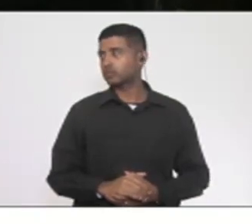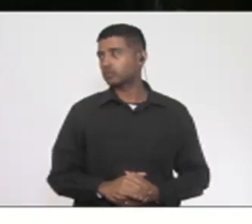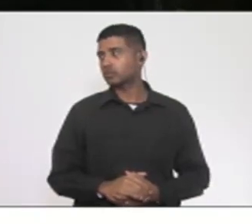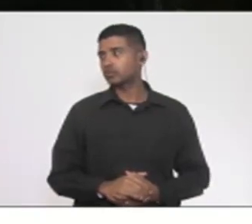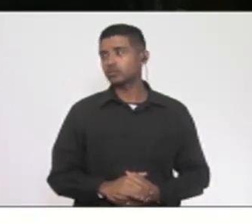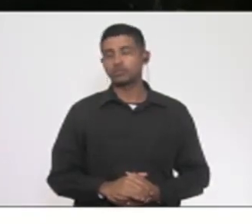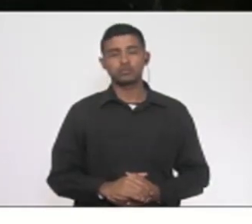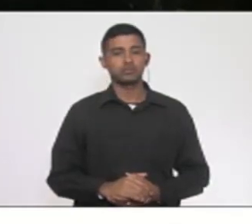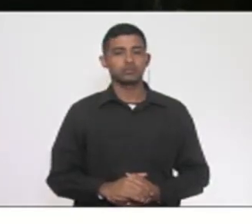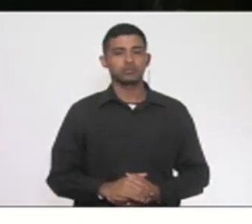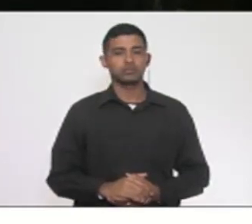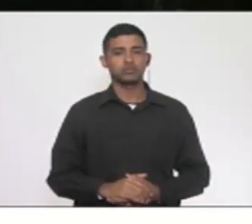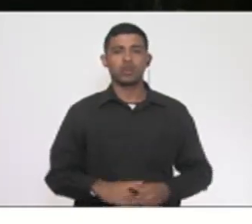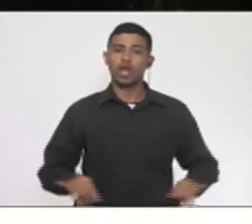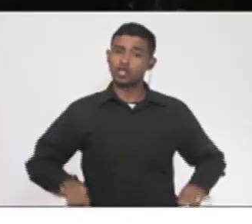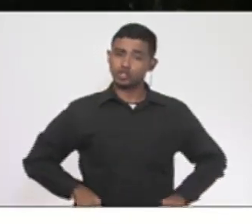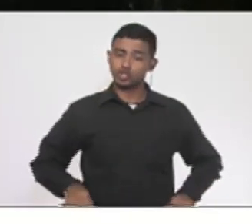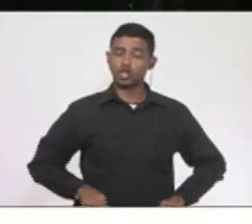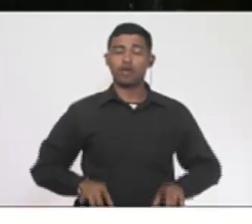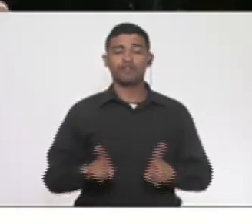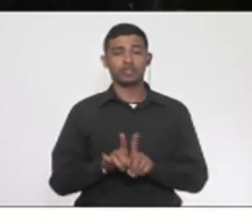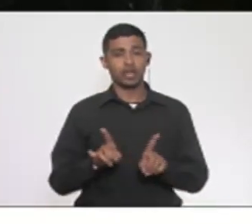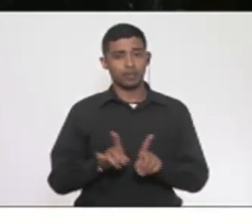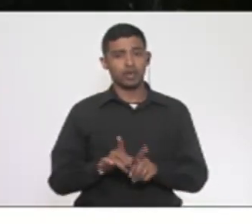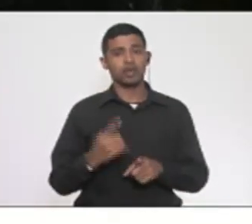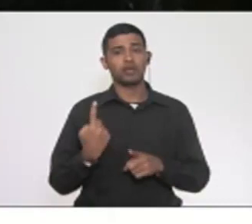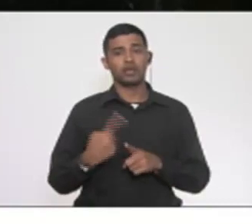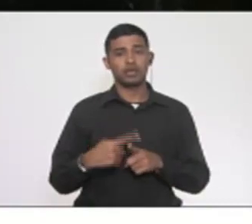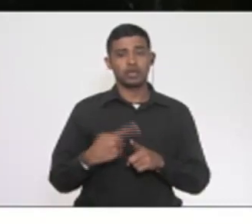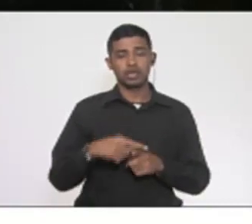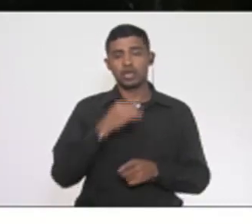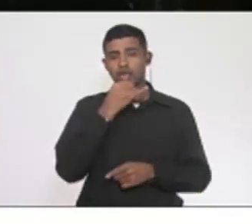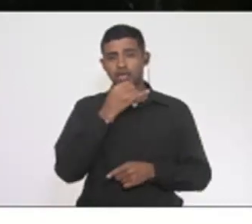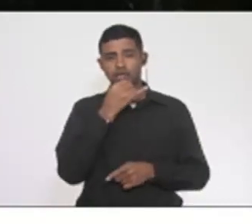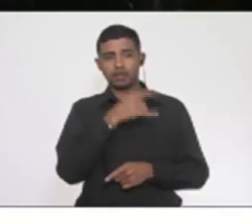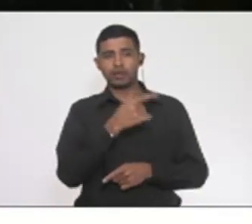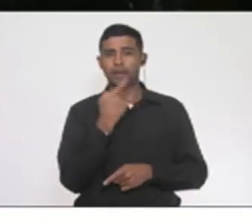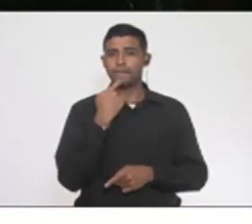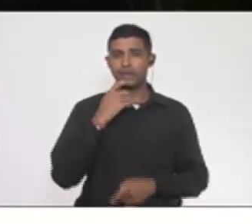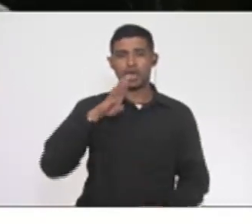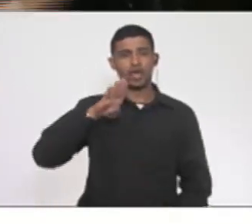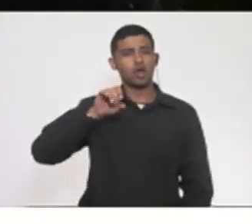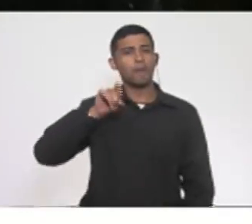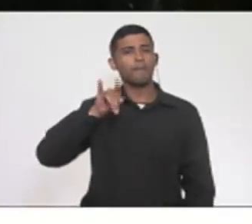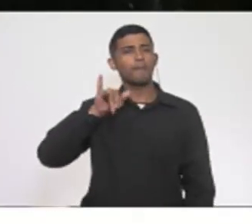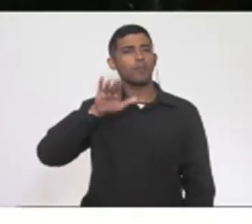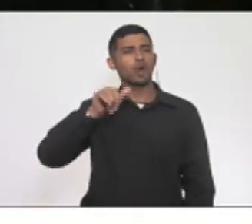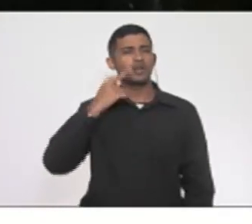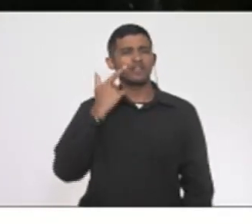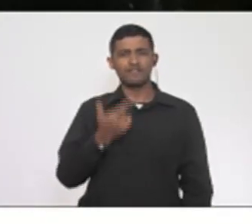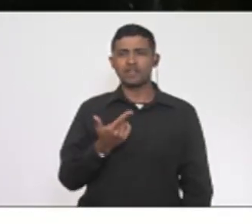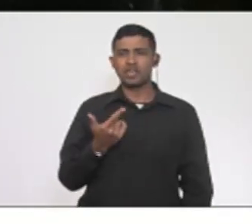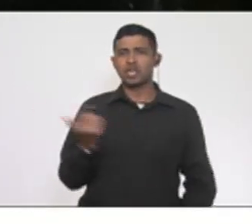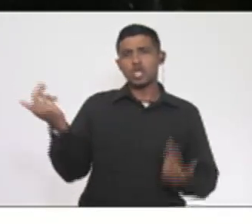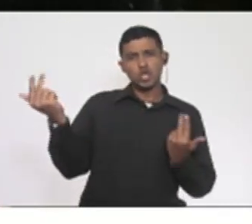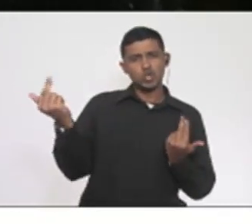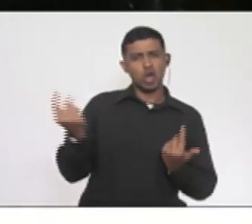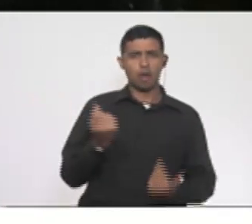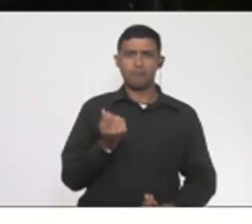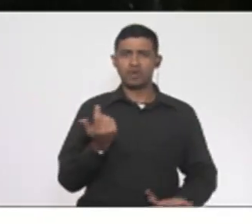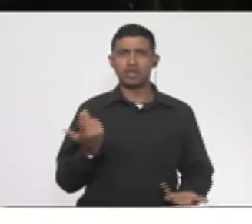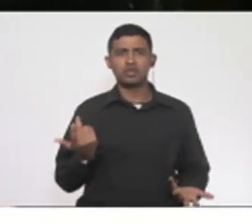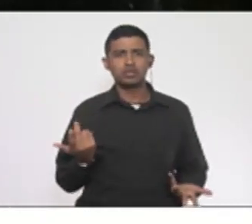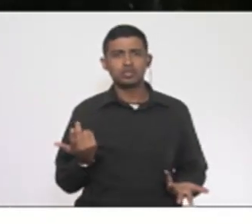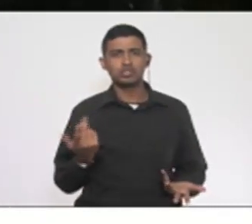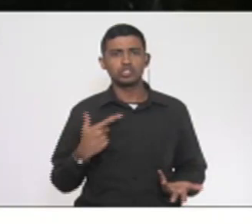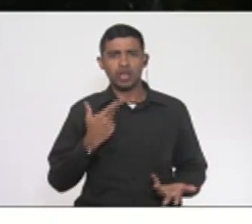sofre também lá na divisa quem recebe o gás da Bolívia, também muito pertinho ali. Por que está pagando o mesmo preço de transporte? Estamos falando de